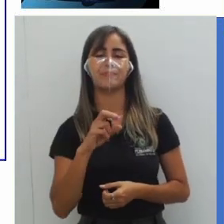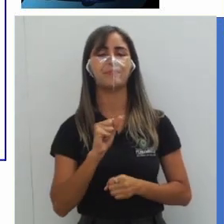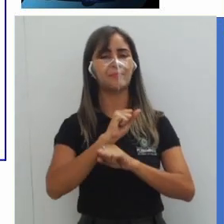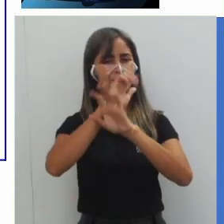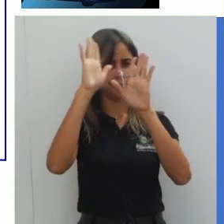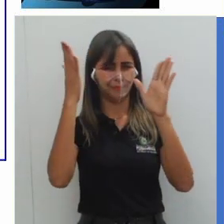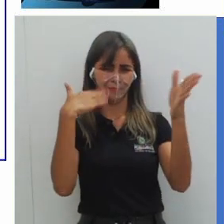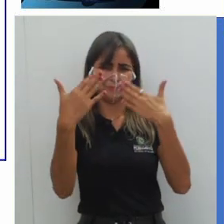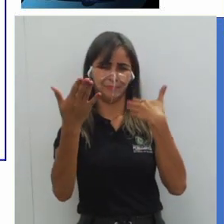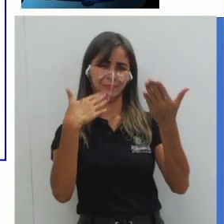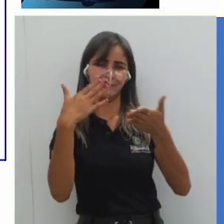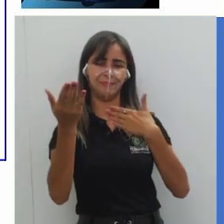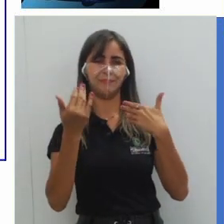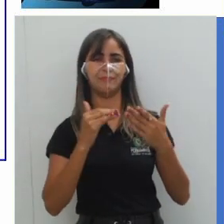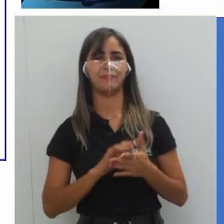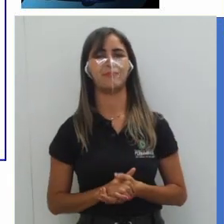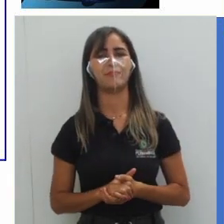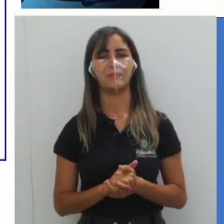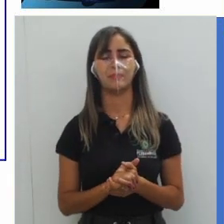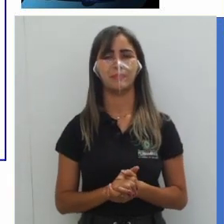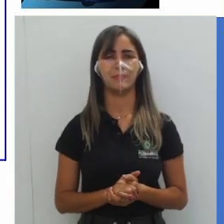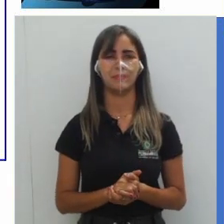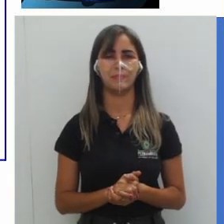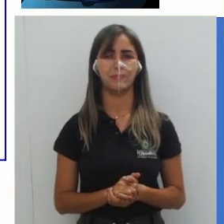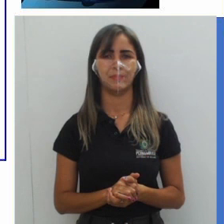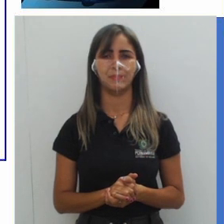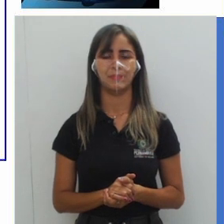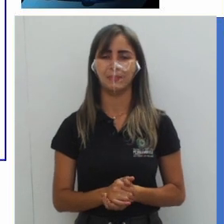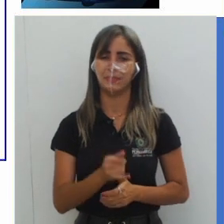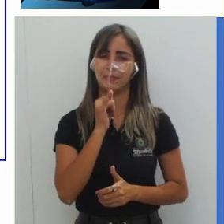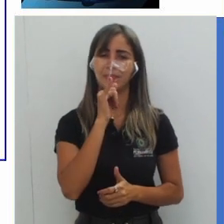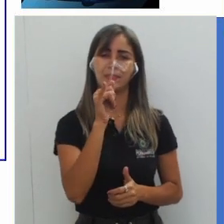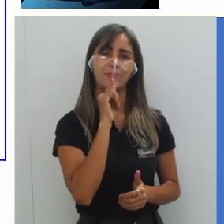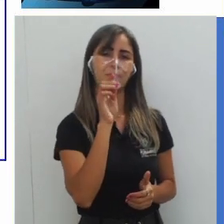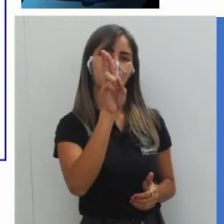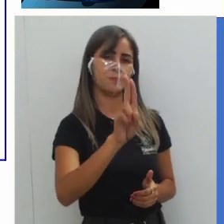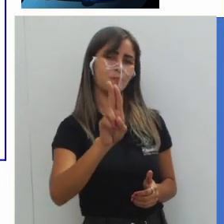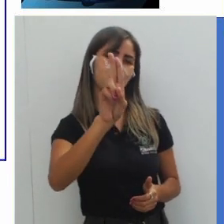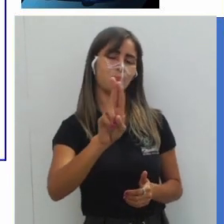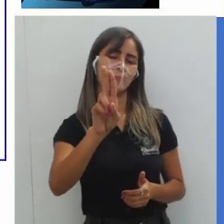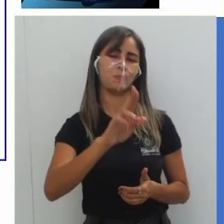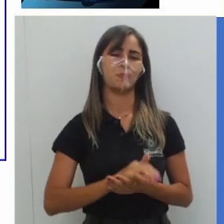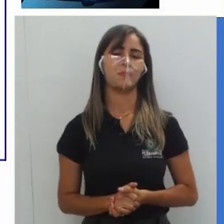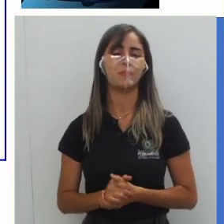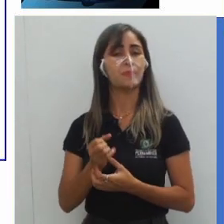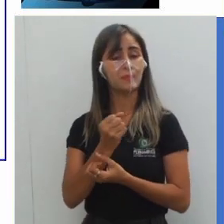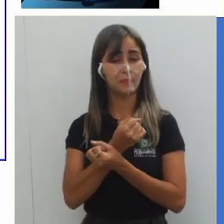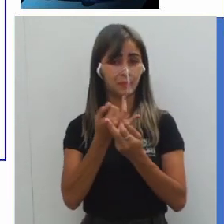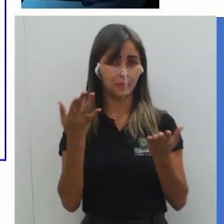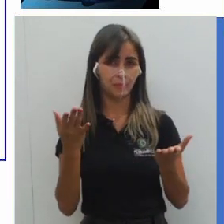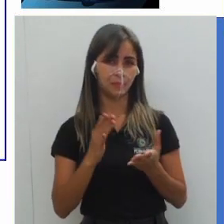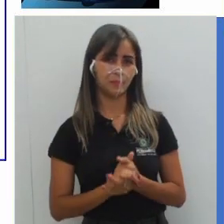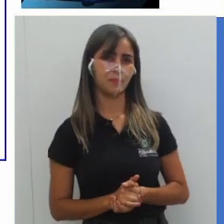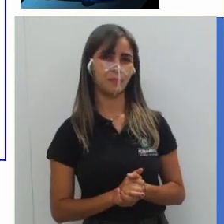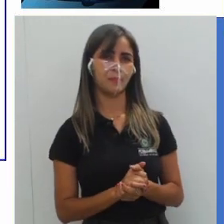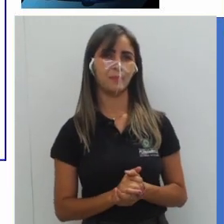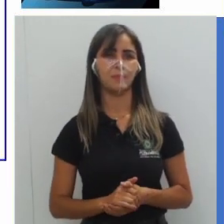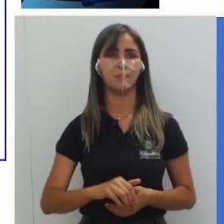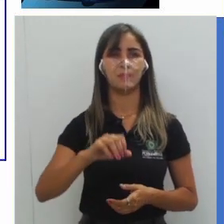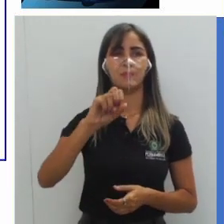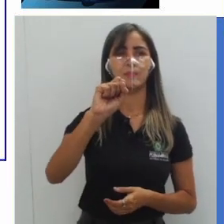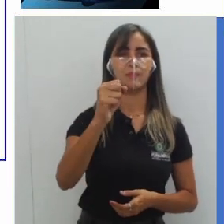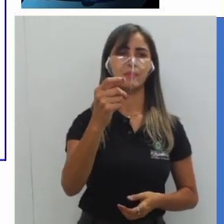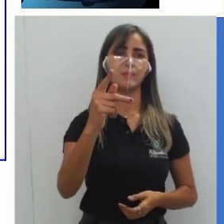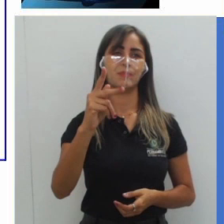mesma lógica dos comparativos na questão dos exemplos utilizados. Então, a gente tem aí,